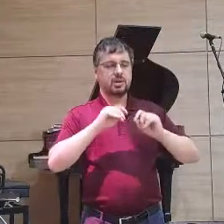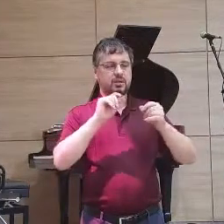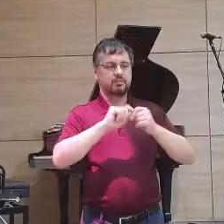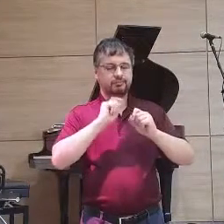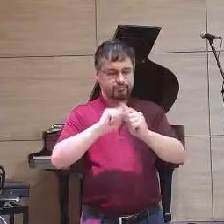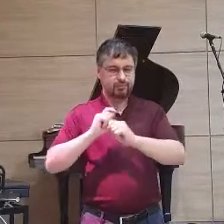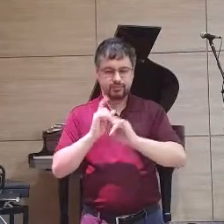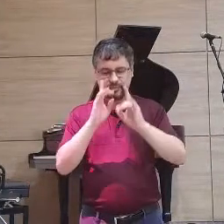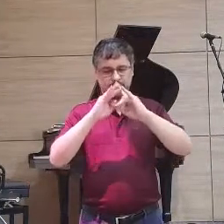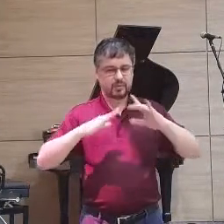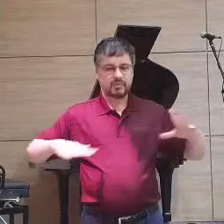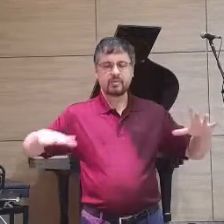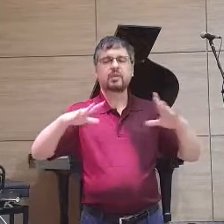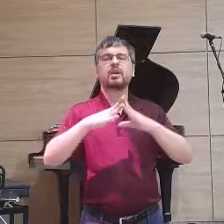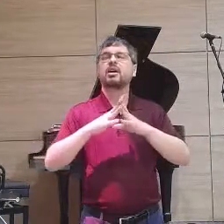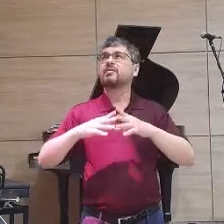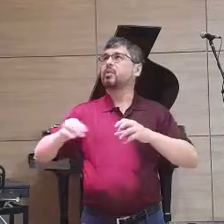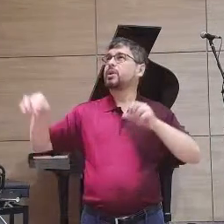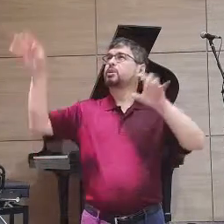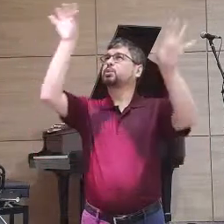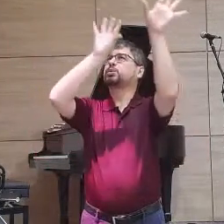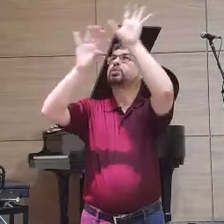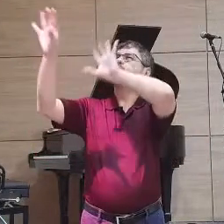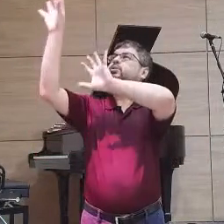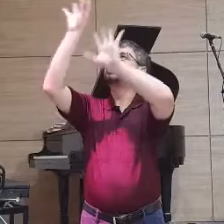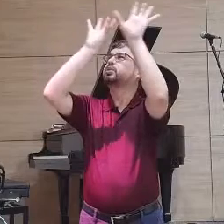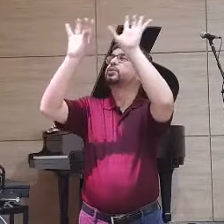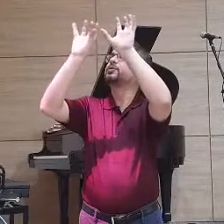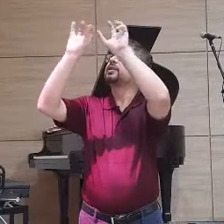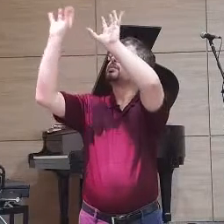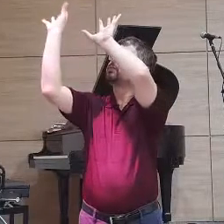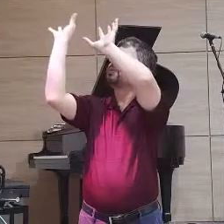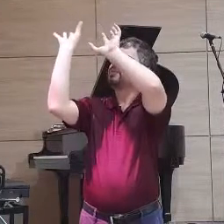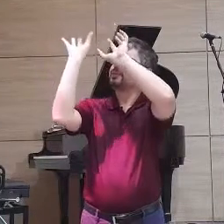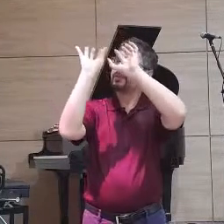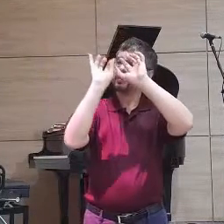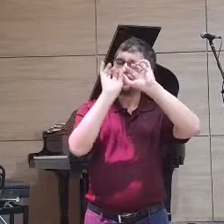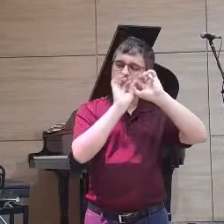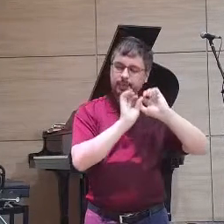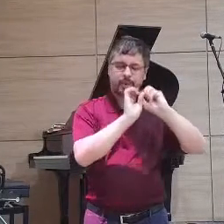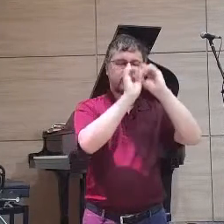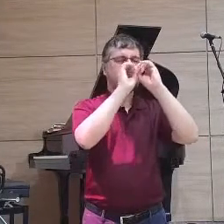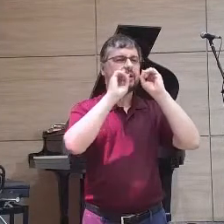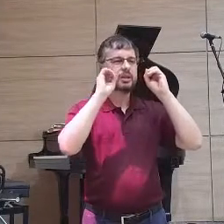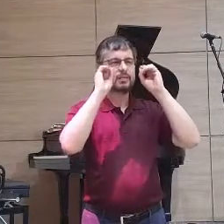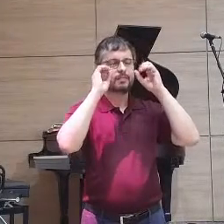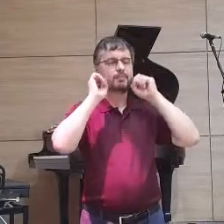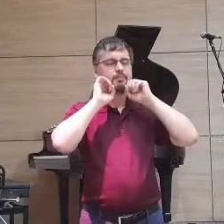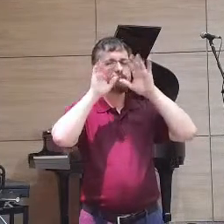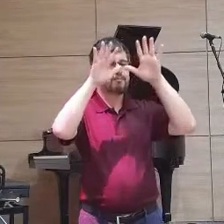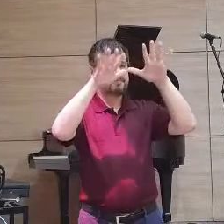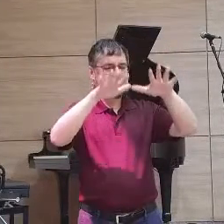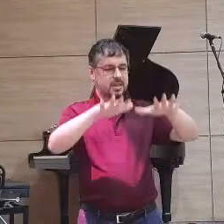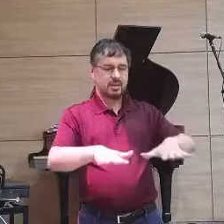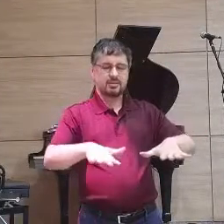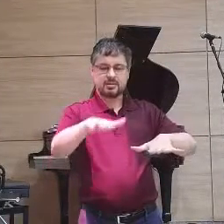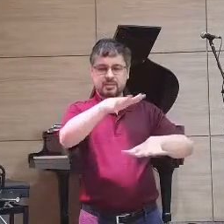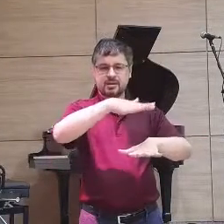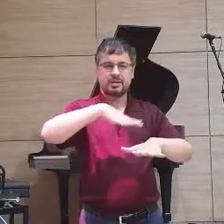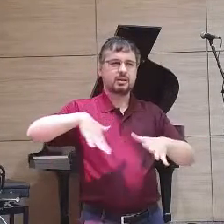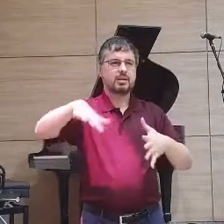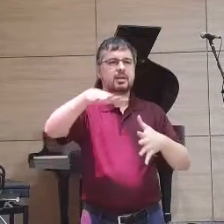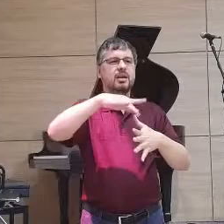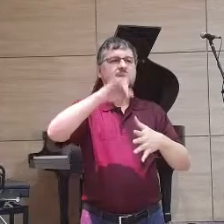exatamente que tá acontecendo nenhuma nuvem que encobre os olhos daqueles homens essa é a nuvem da Glória de Deus